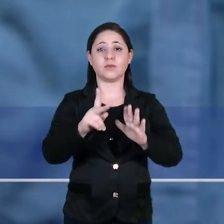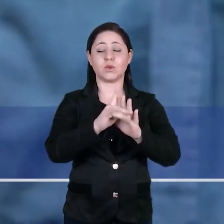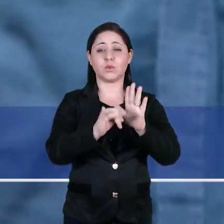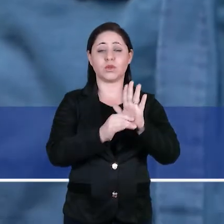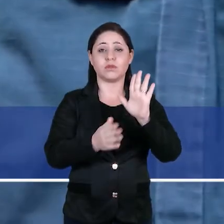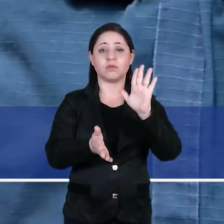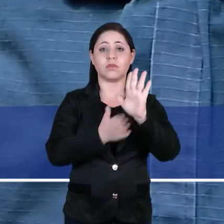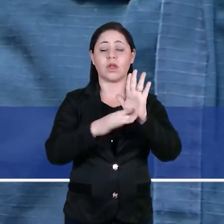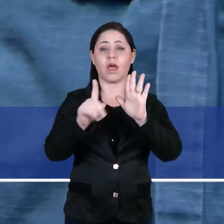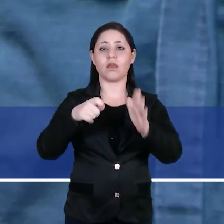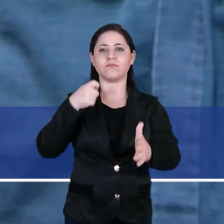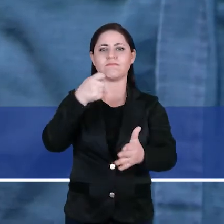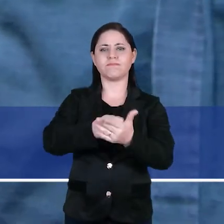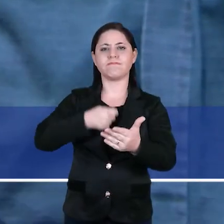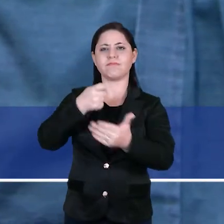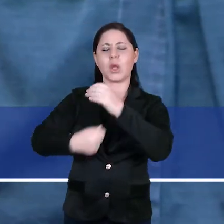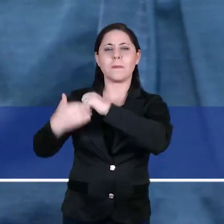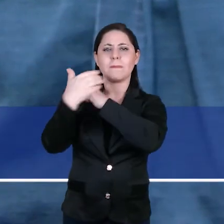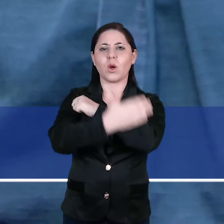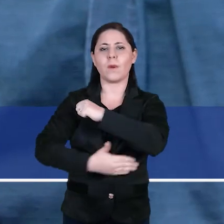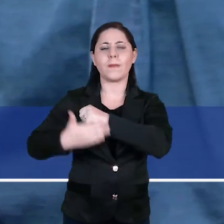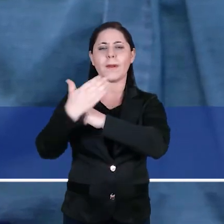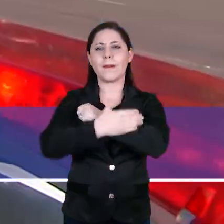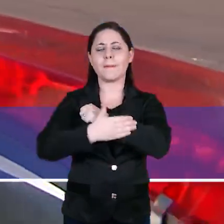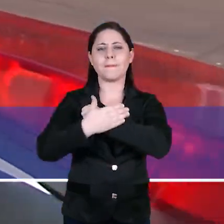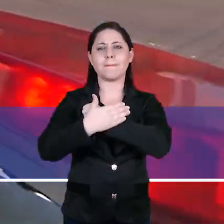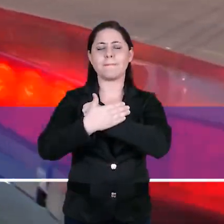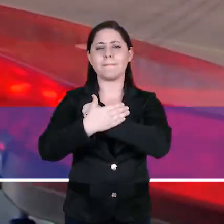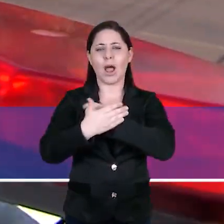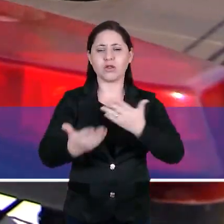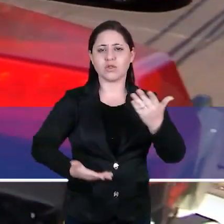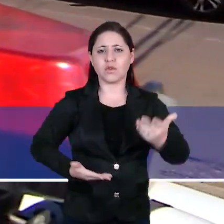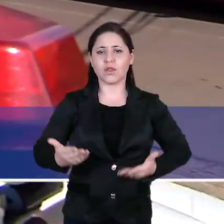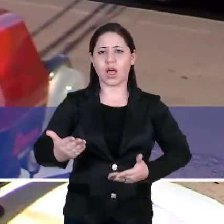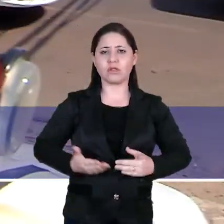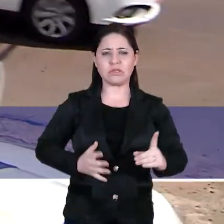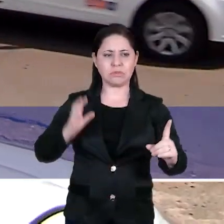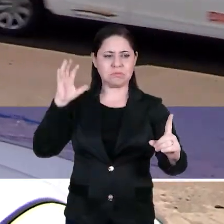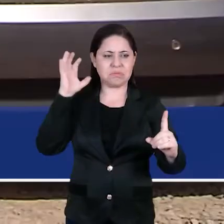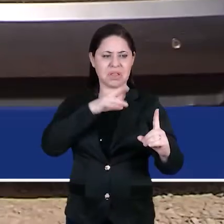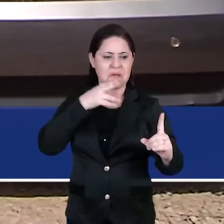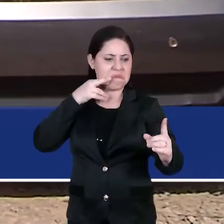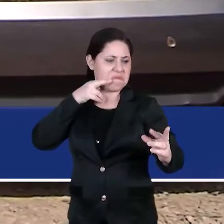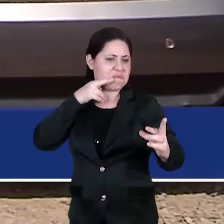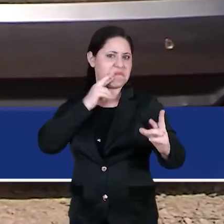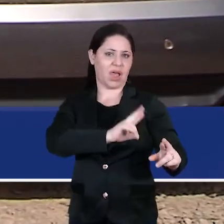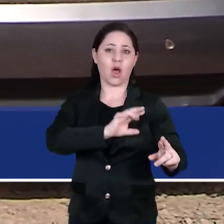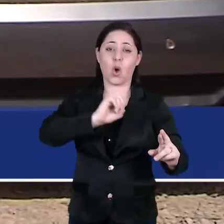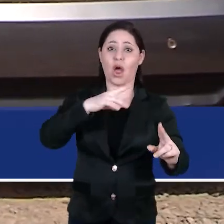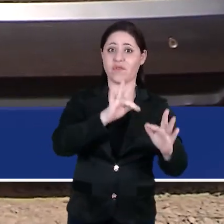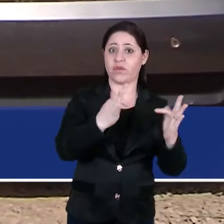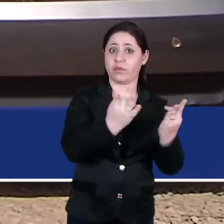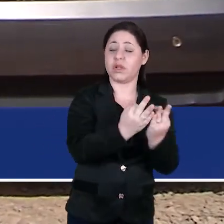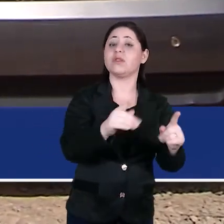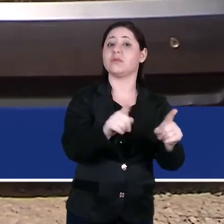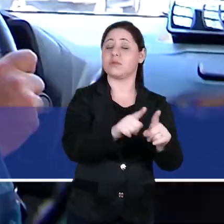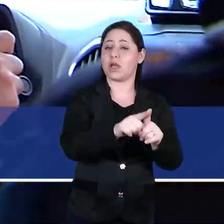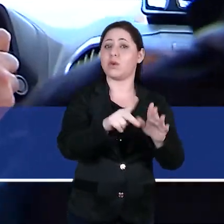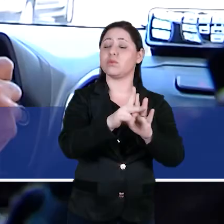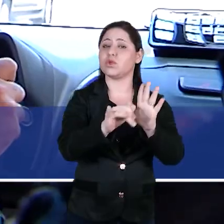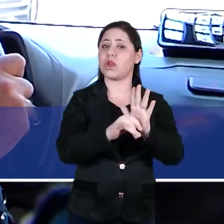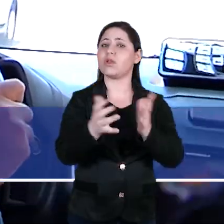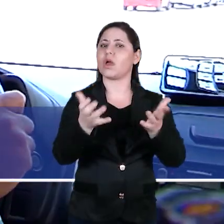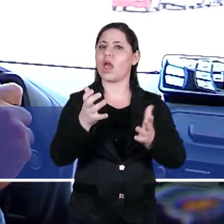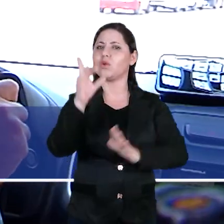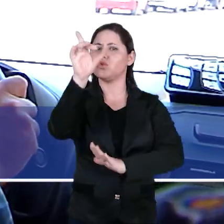A proposição pretende garantir meios de proteção ao servidor que tenha recebido ameaça ou tenha tido sua família ameaçada.